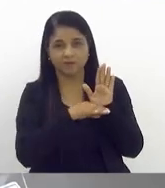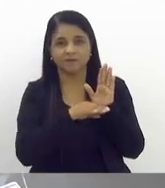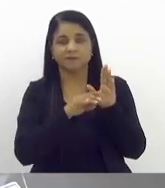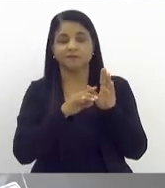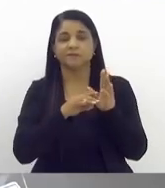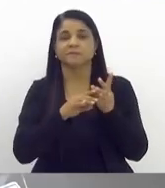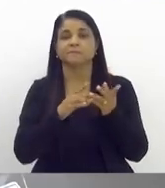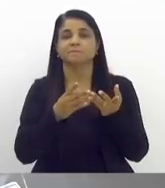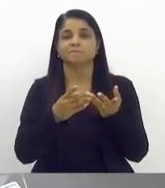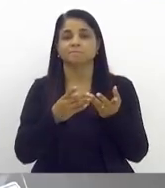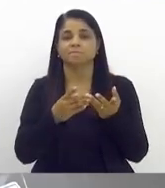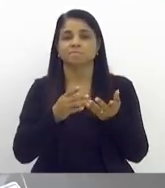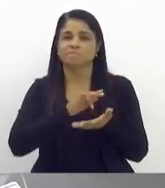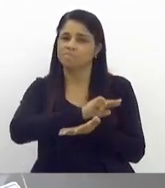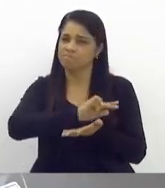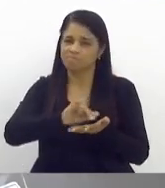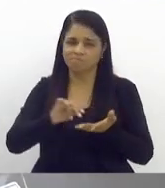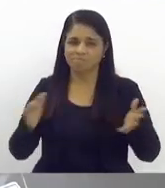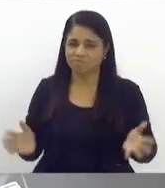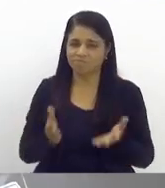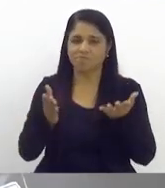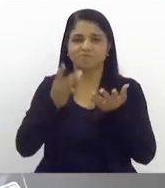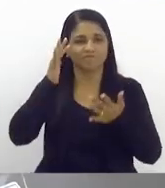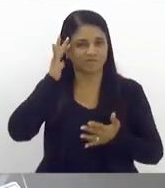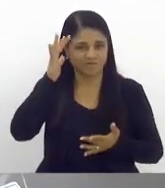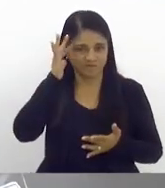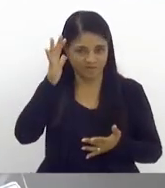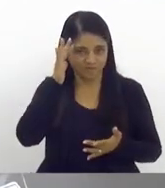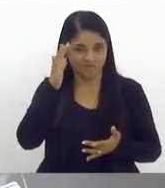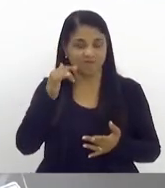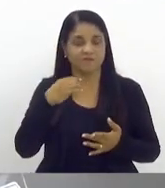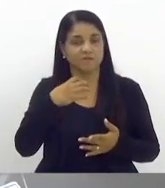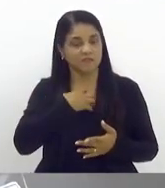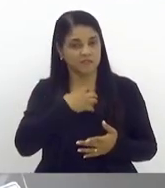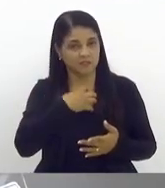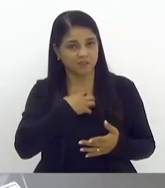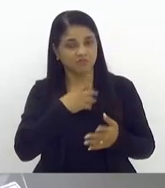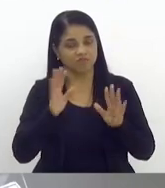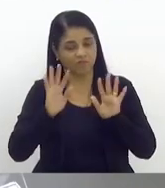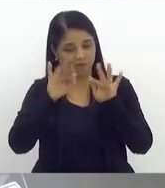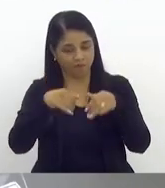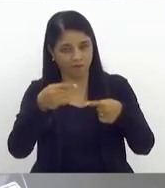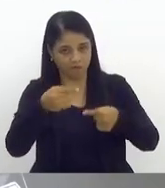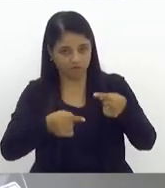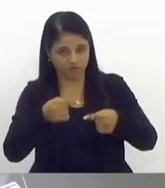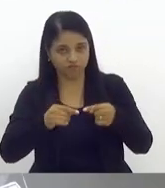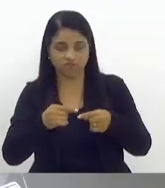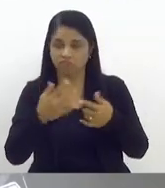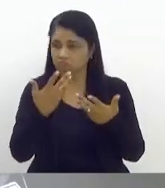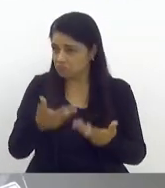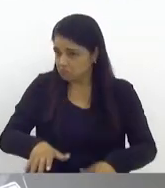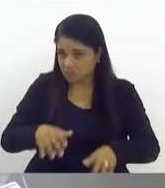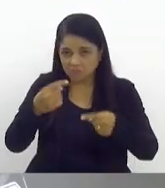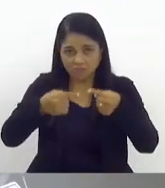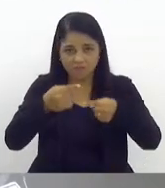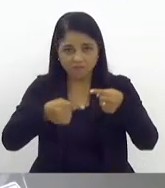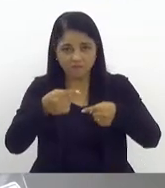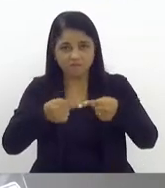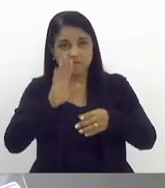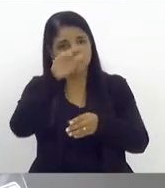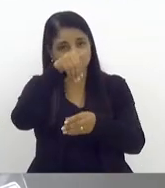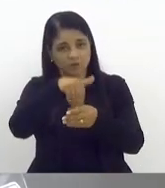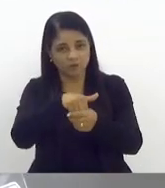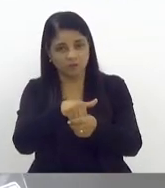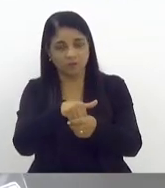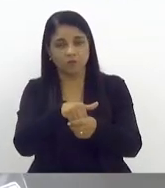cercada de motivações ideológicas. Mas nesse sentido, então, encerrada a discussão, não havendo quem queira discutir, coloco em votação,